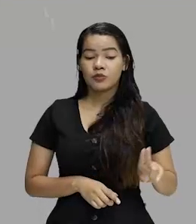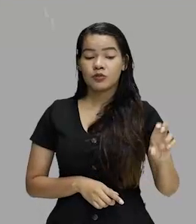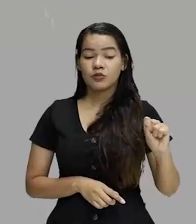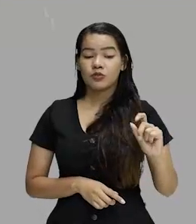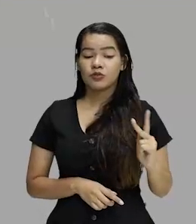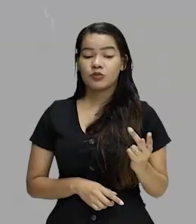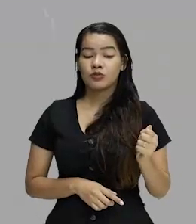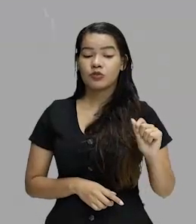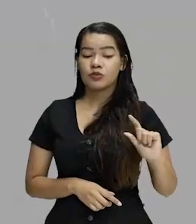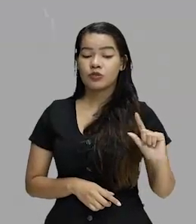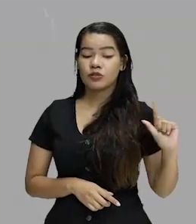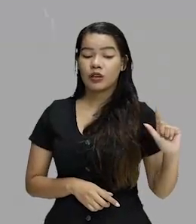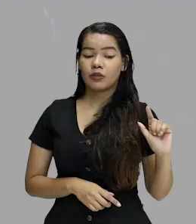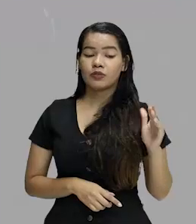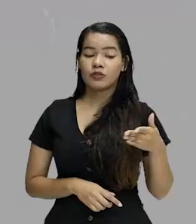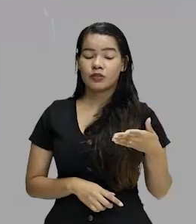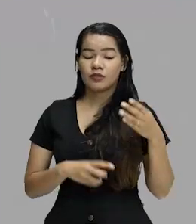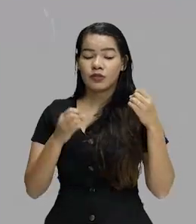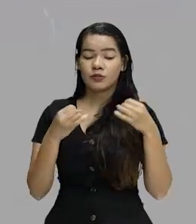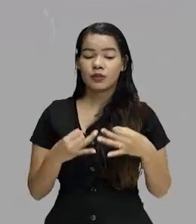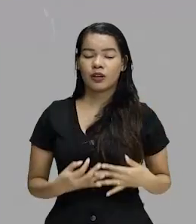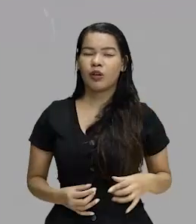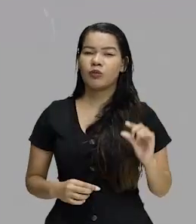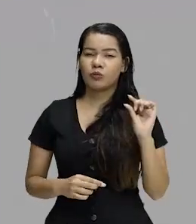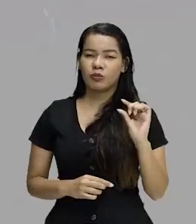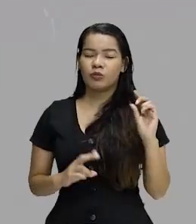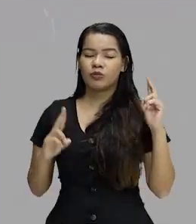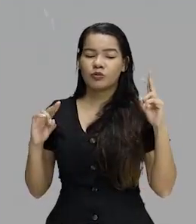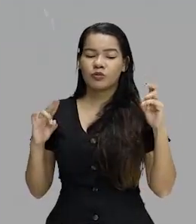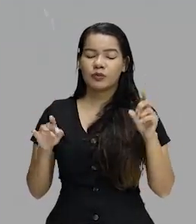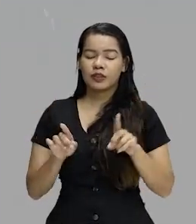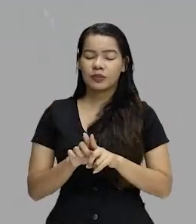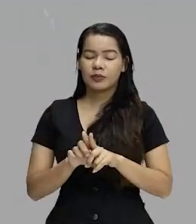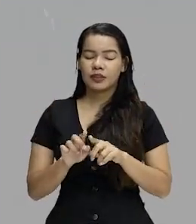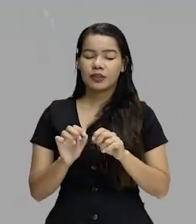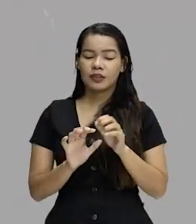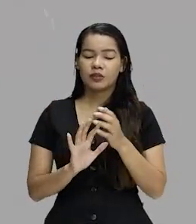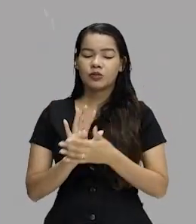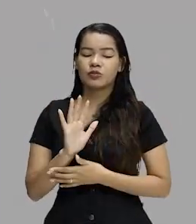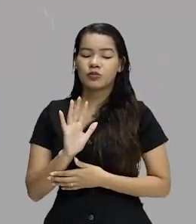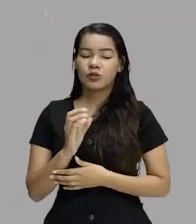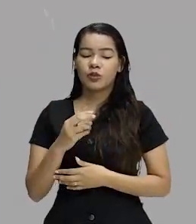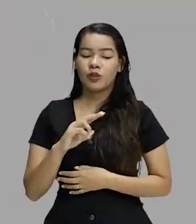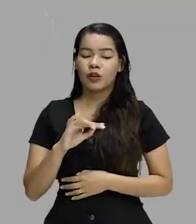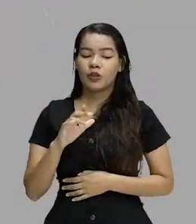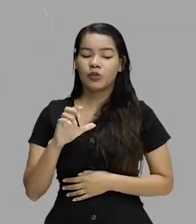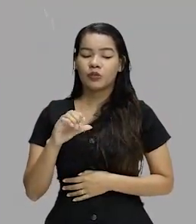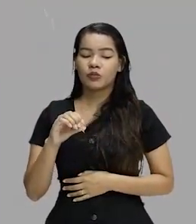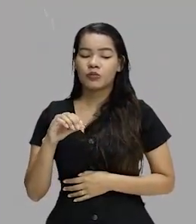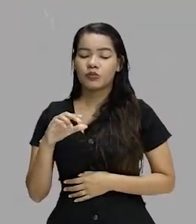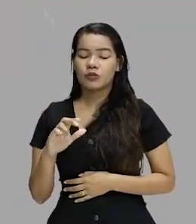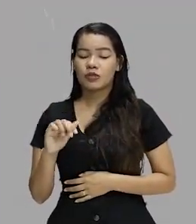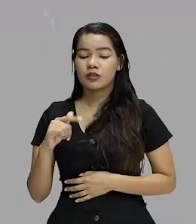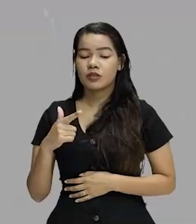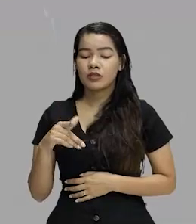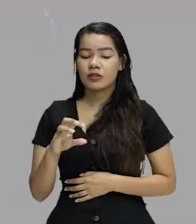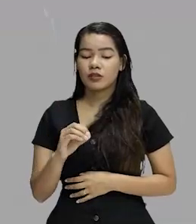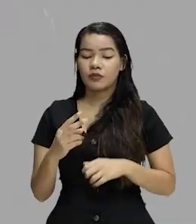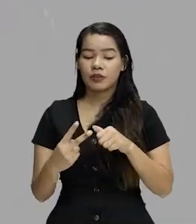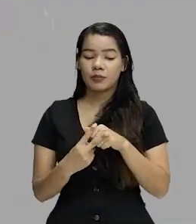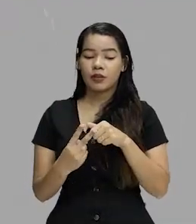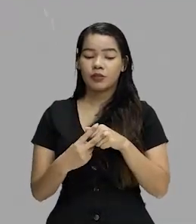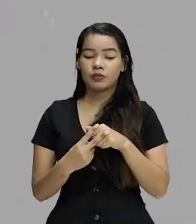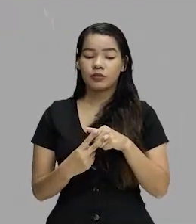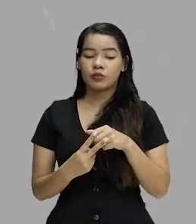pouco eu vou falar para vocês um pouquinho dele, e a construção ou a locução verbal do verbo to be